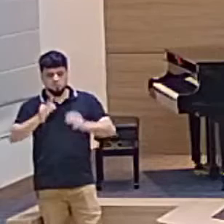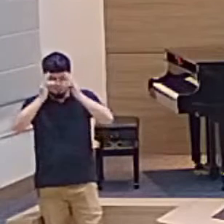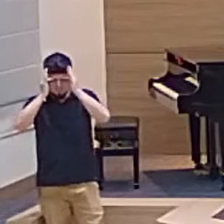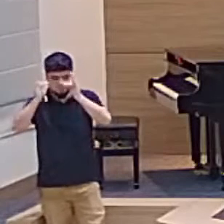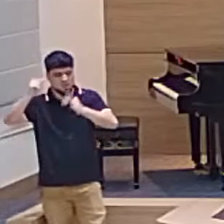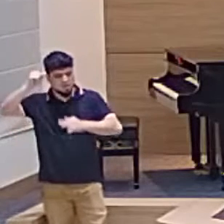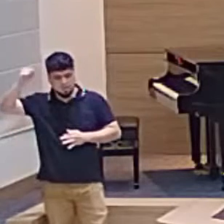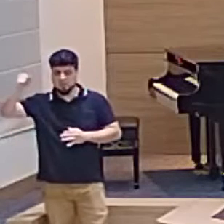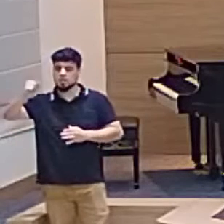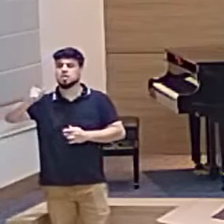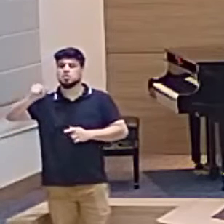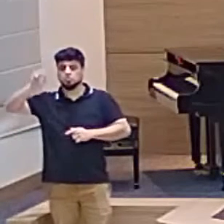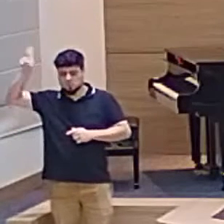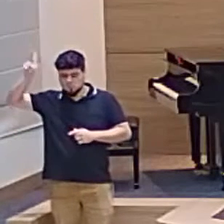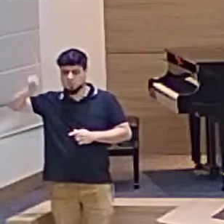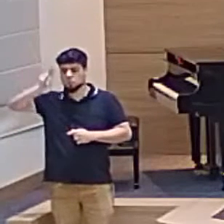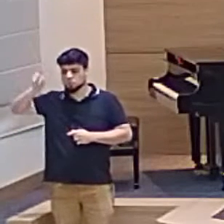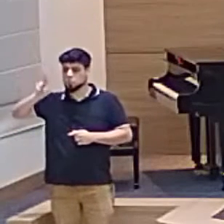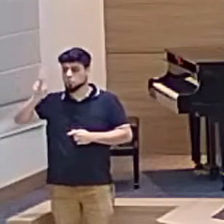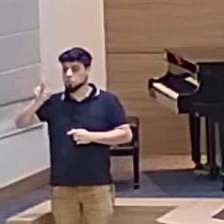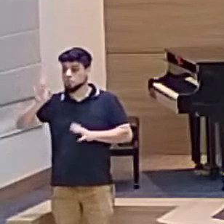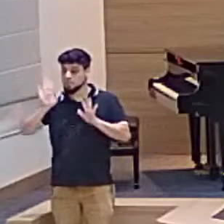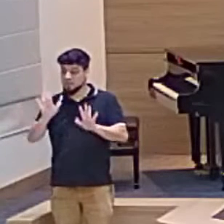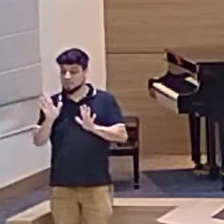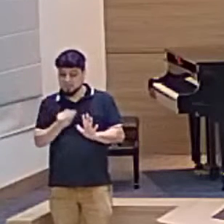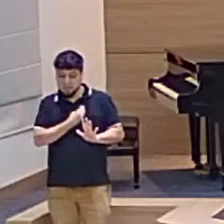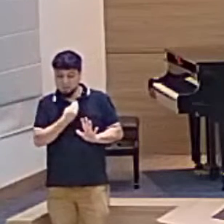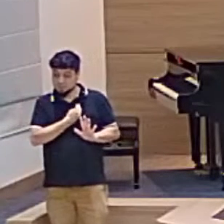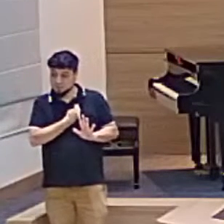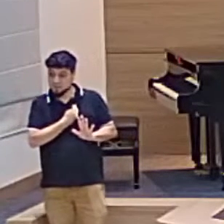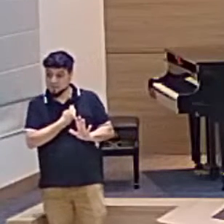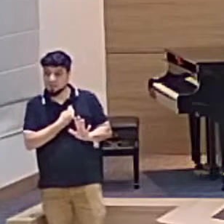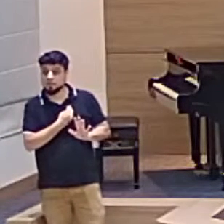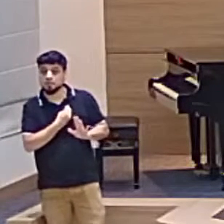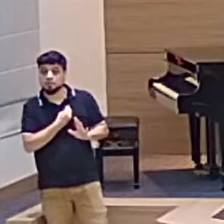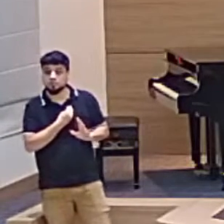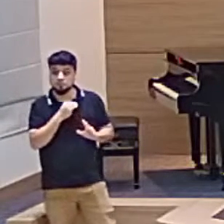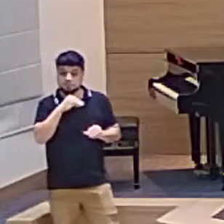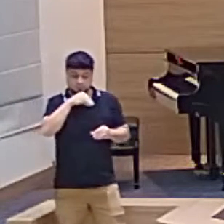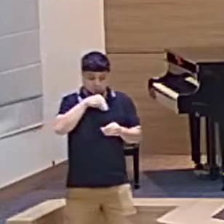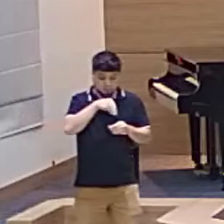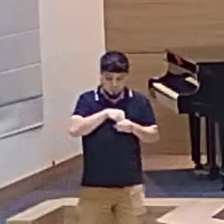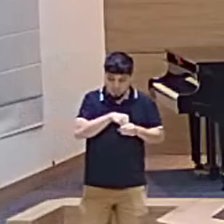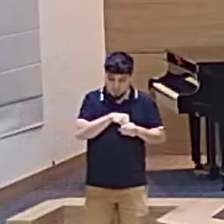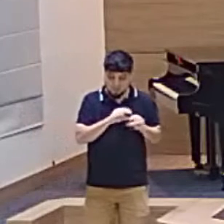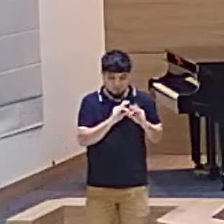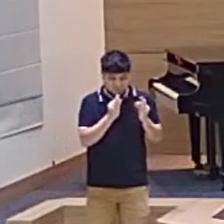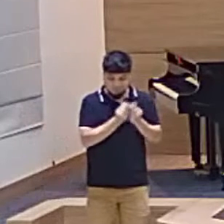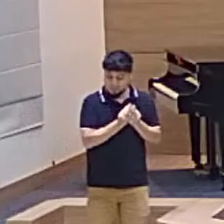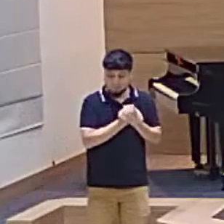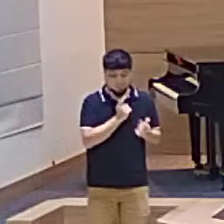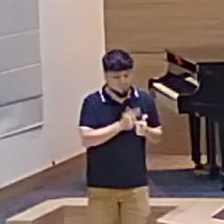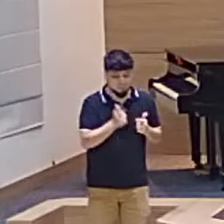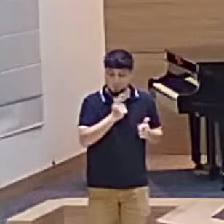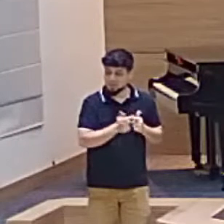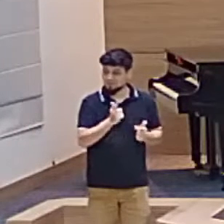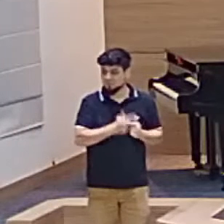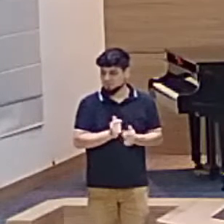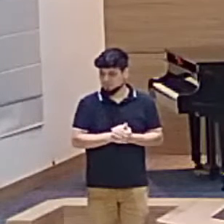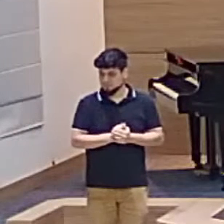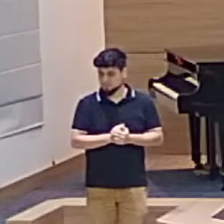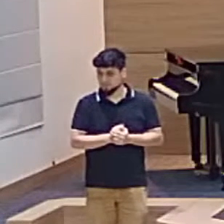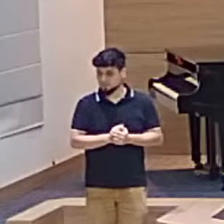tiveram uma vida tem uma caixa pant tão pequena do ponto de vista da longevidade da sua família e